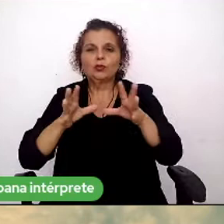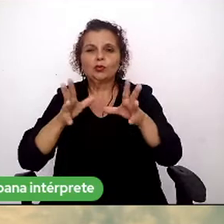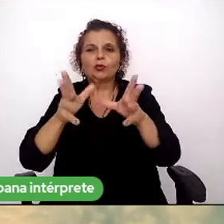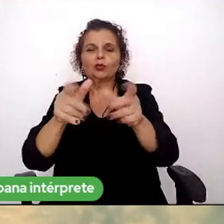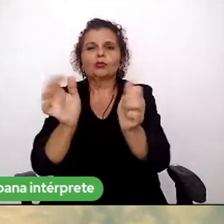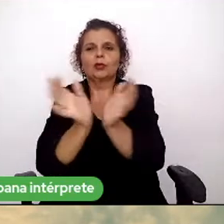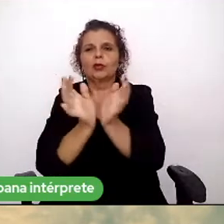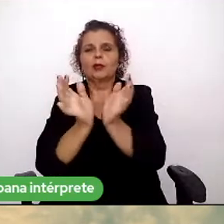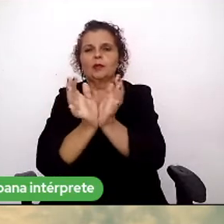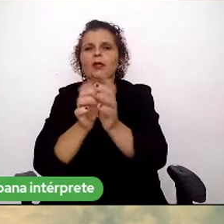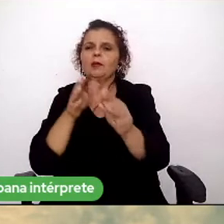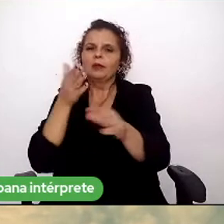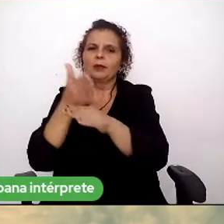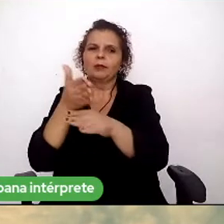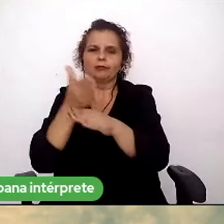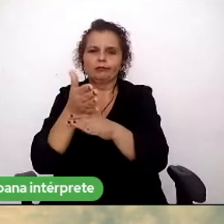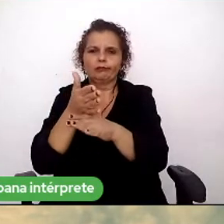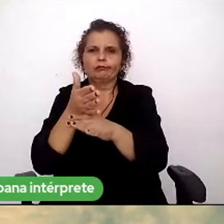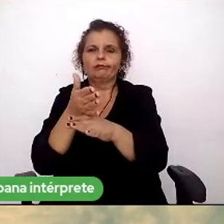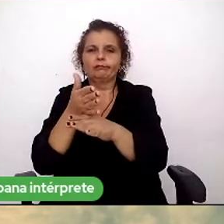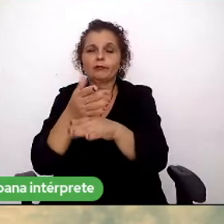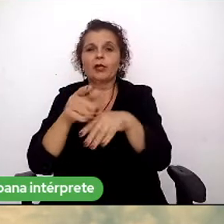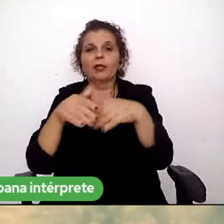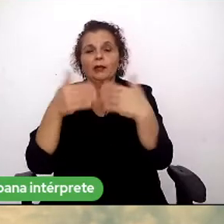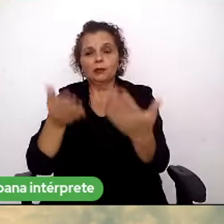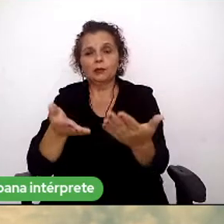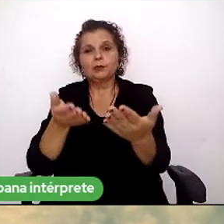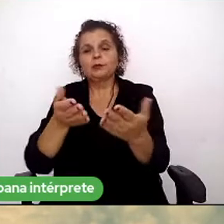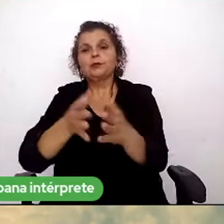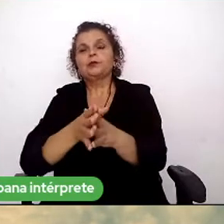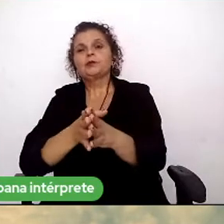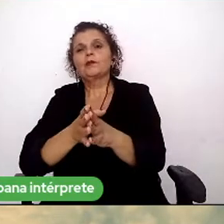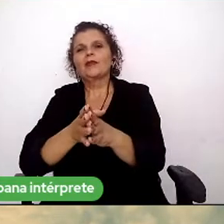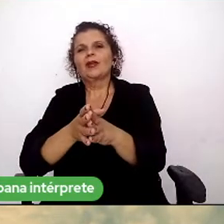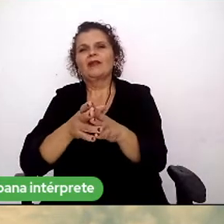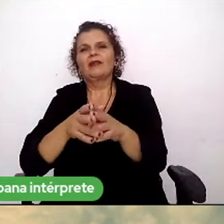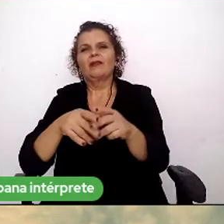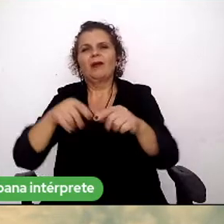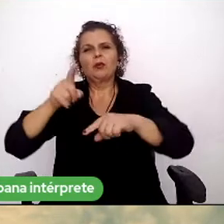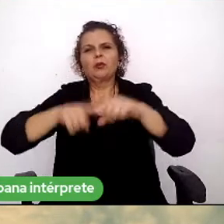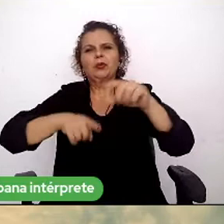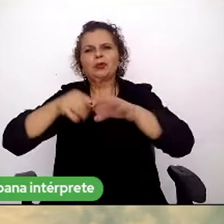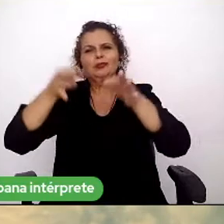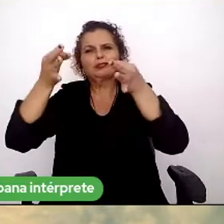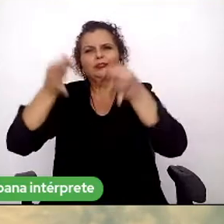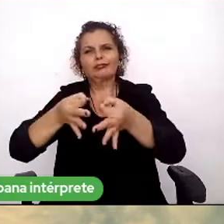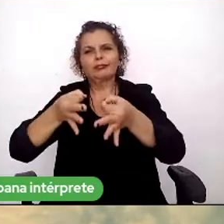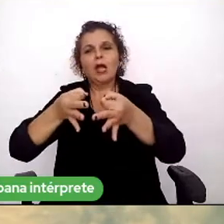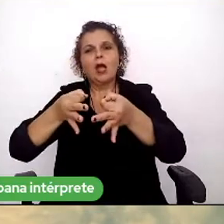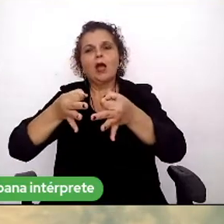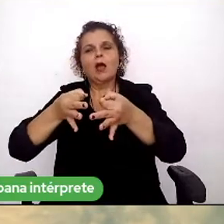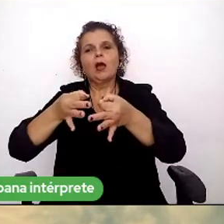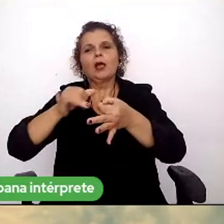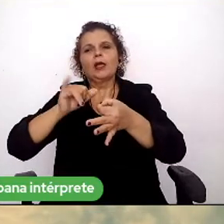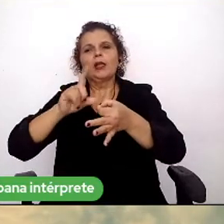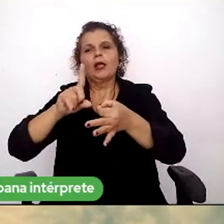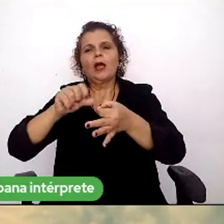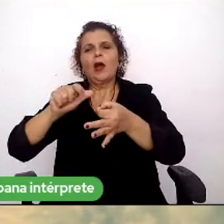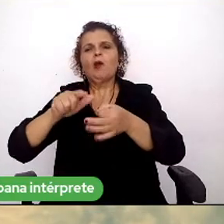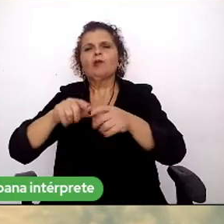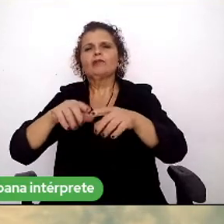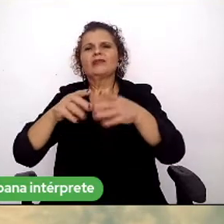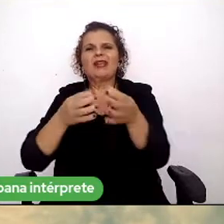está participando do workshop. Então, falar produto ideal, não necessariamente a gente está falando de que vai ser